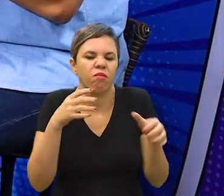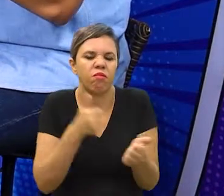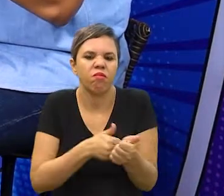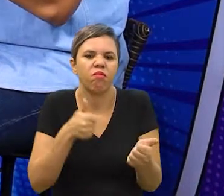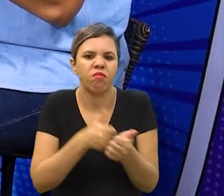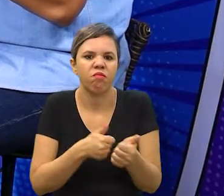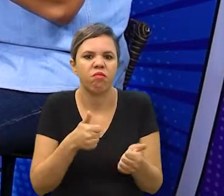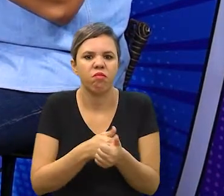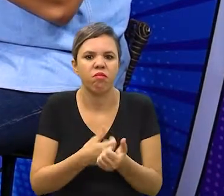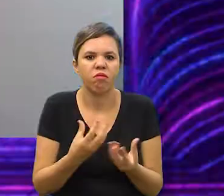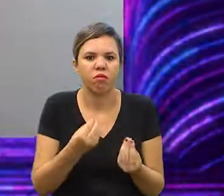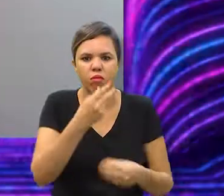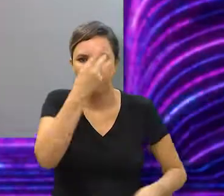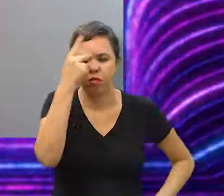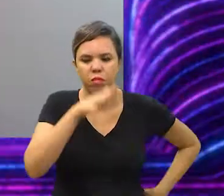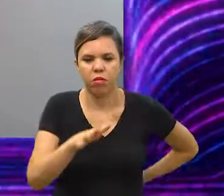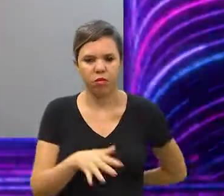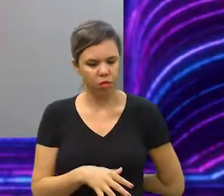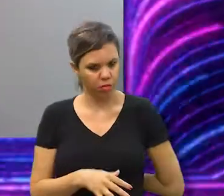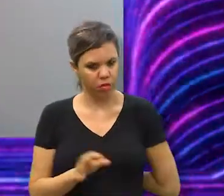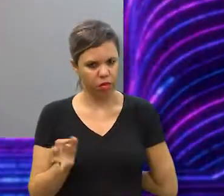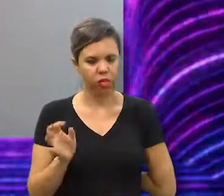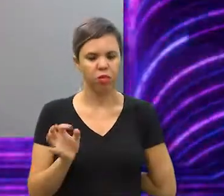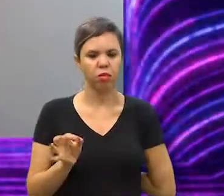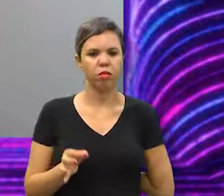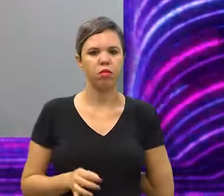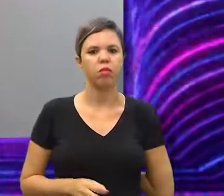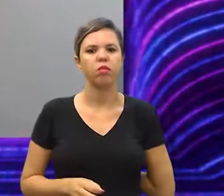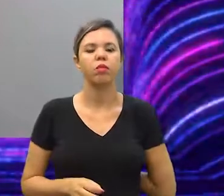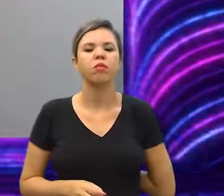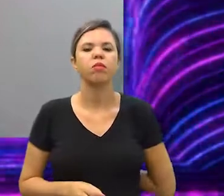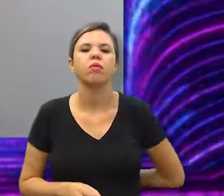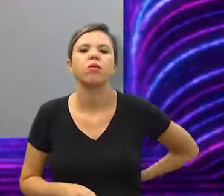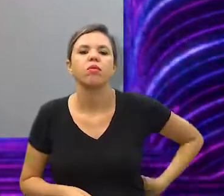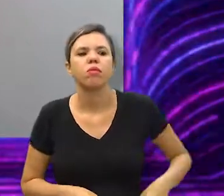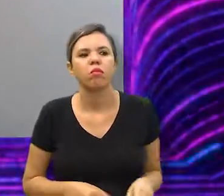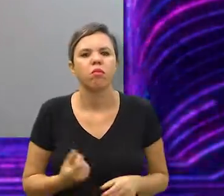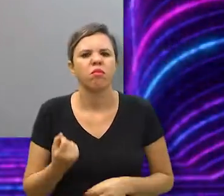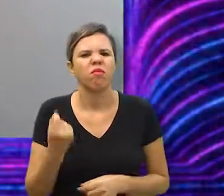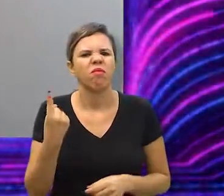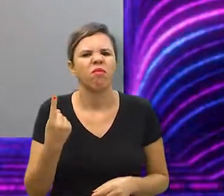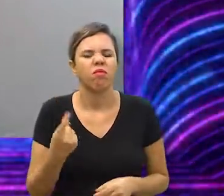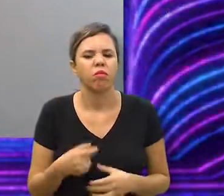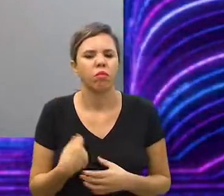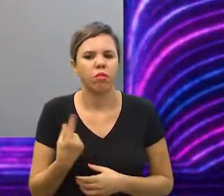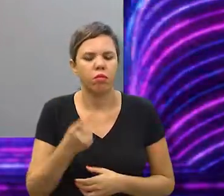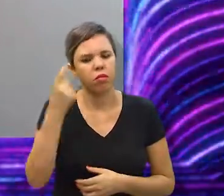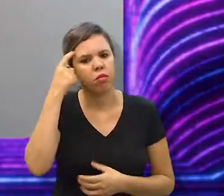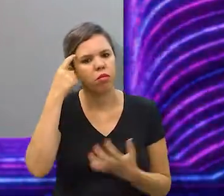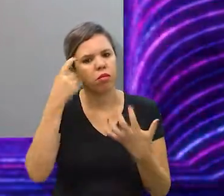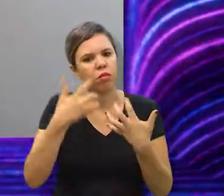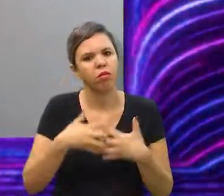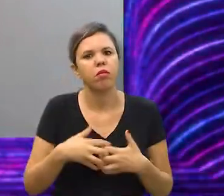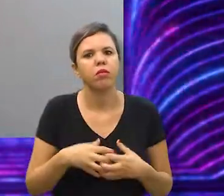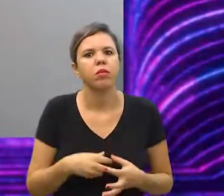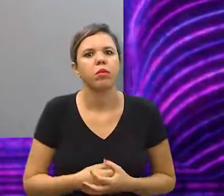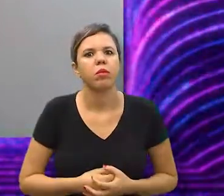persegue muita gente aí. Com certeza. E é estranho a gente pensar que